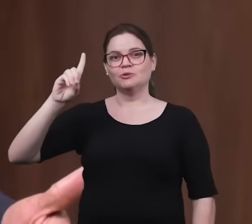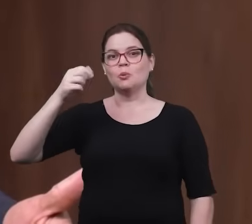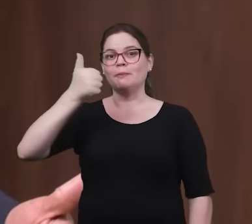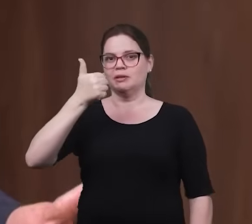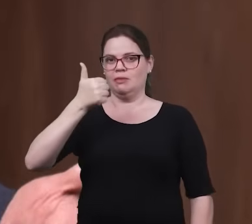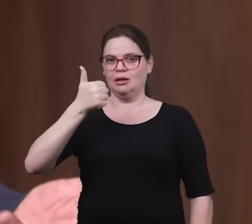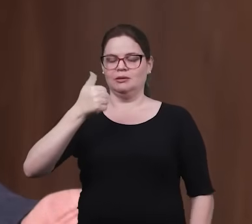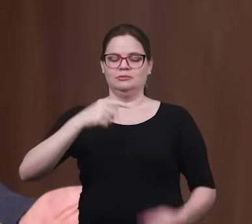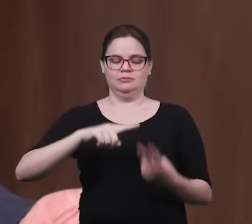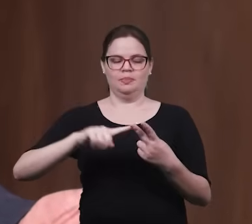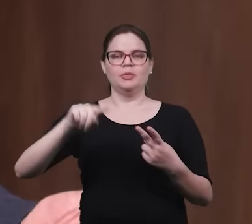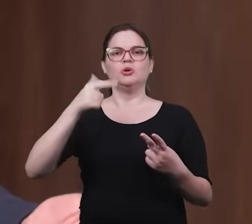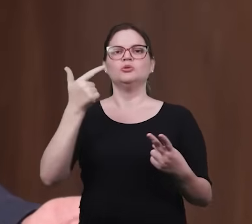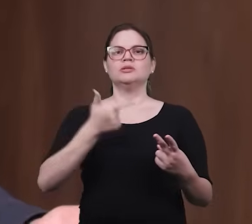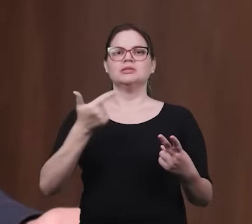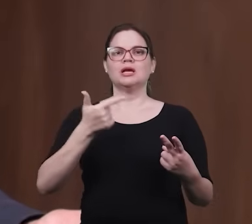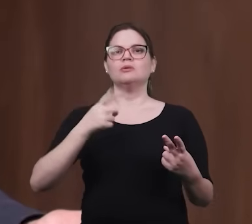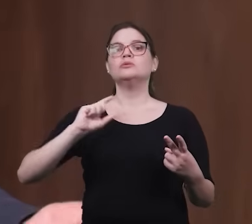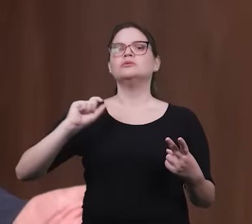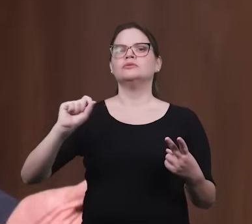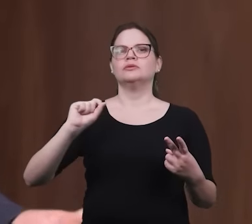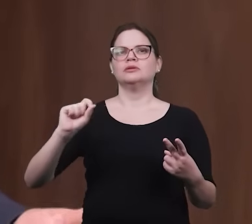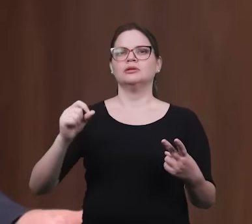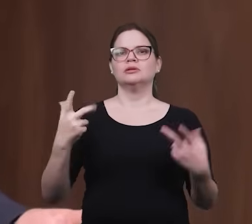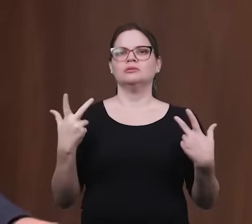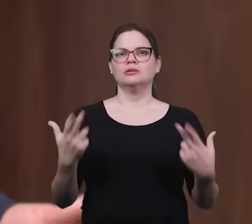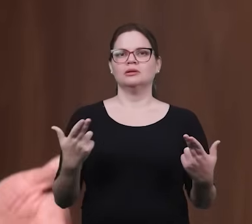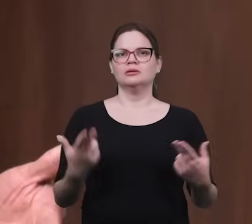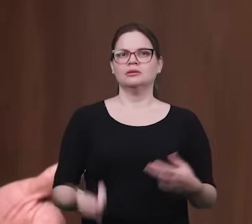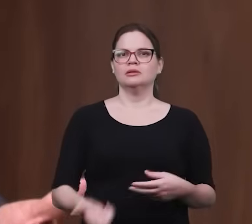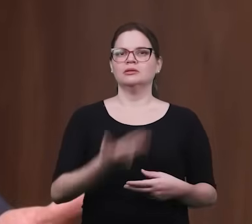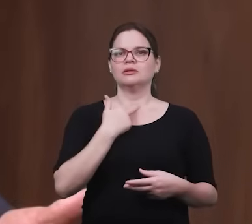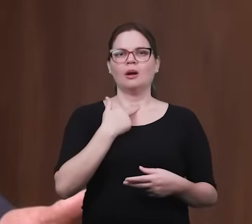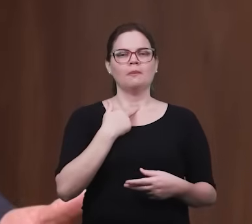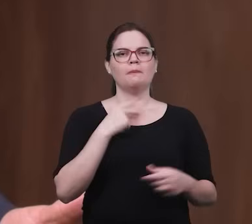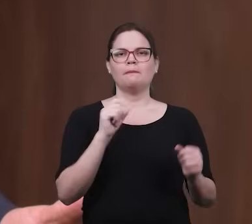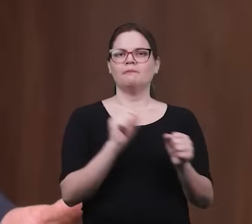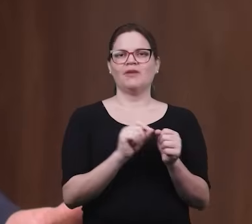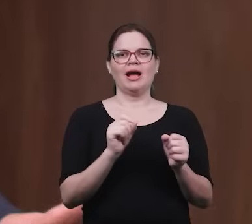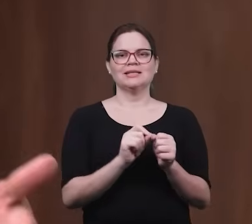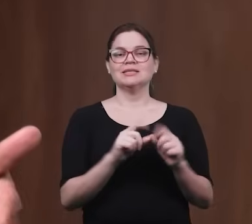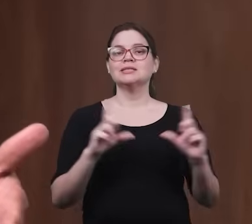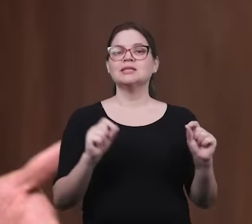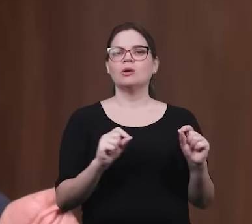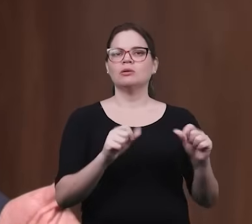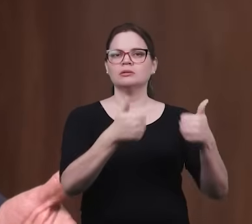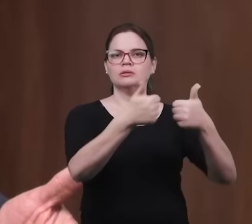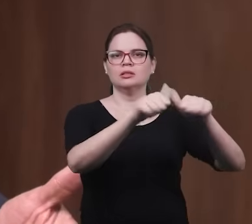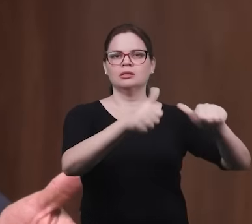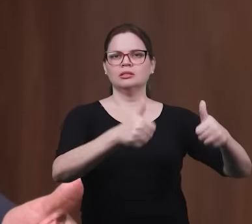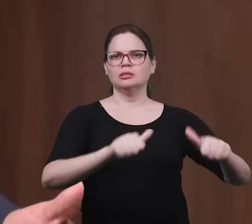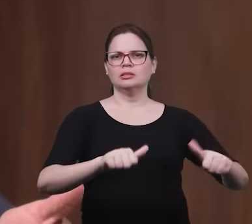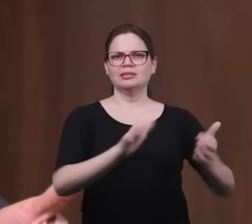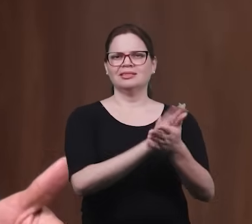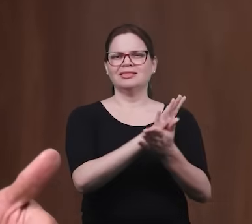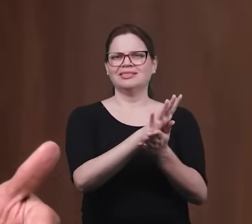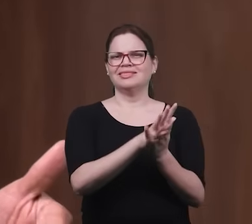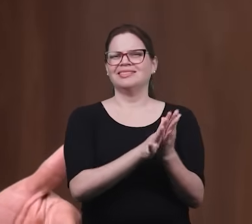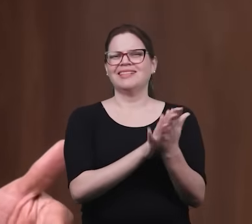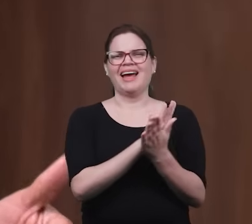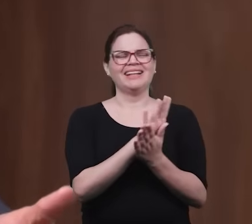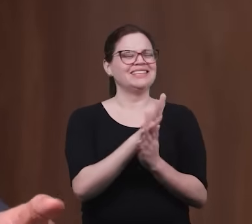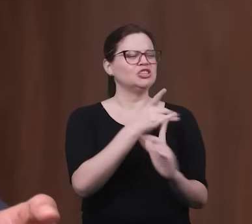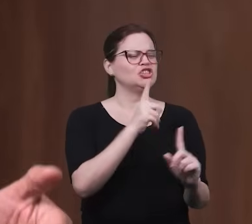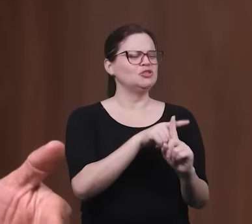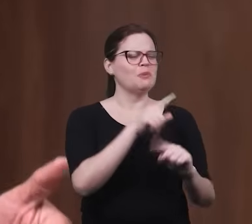segundo mandamento? O segundo mandamento foi exatamente: não farás para ti, ou não terás para ti,